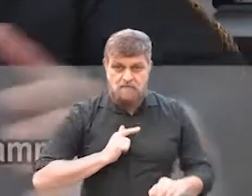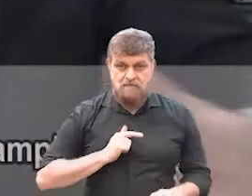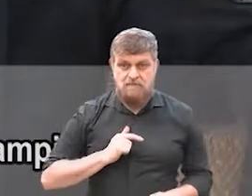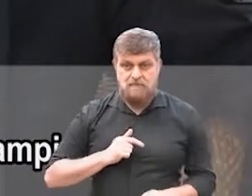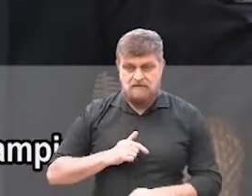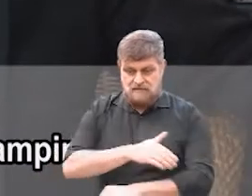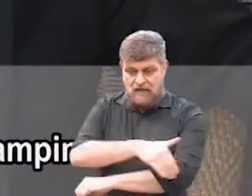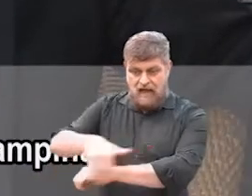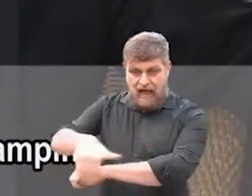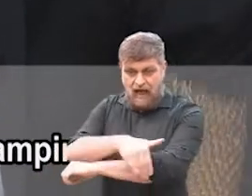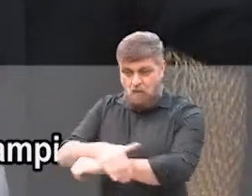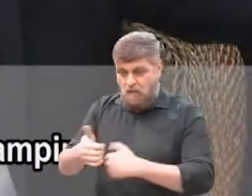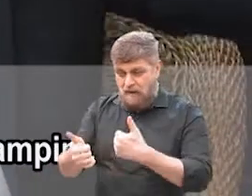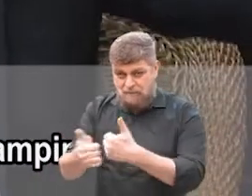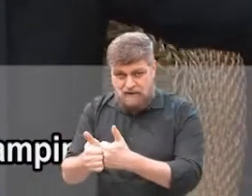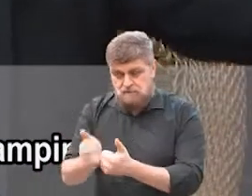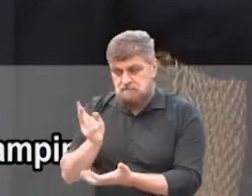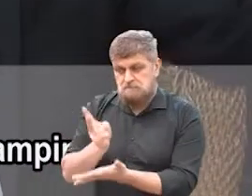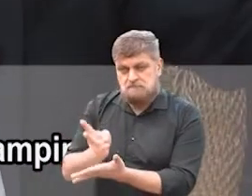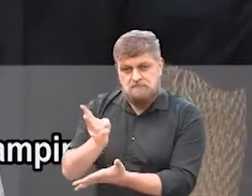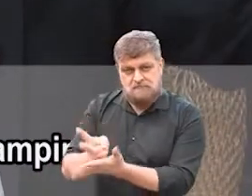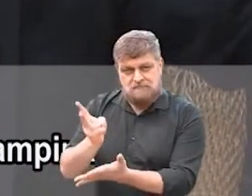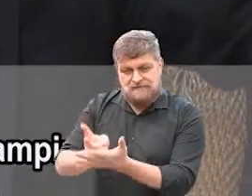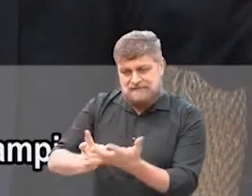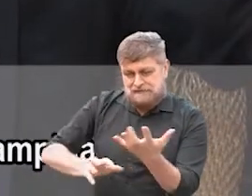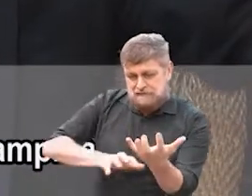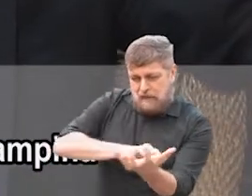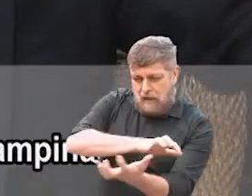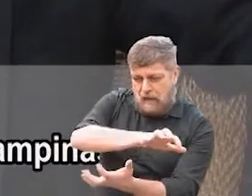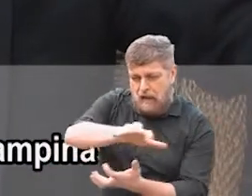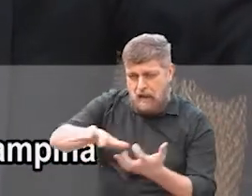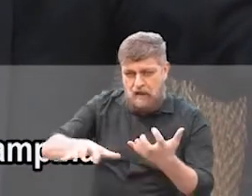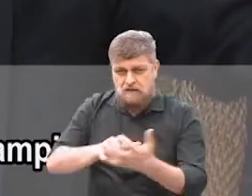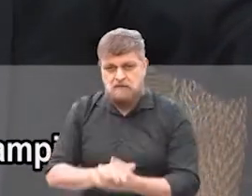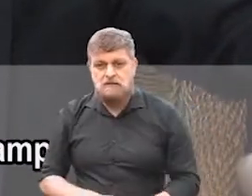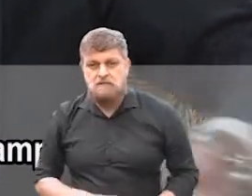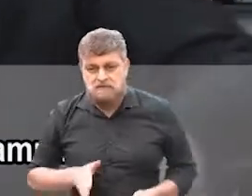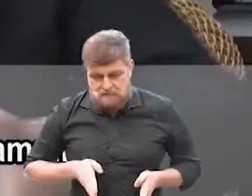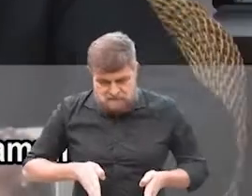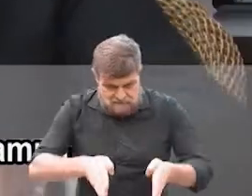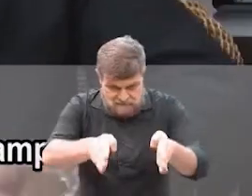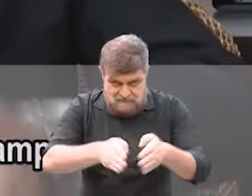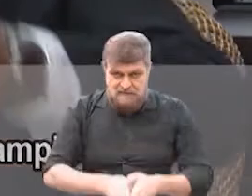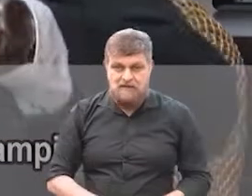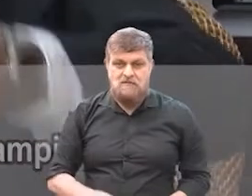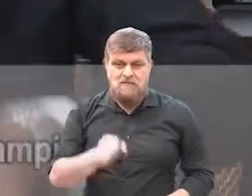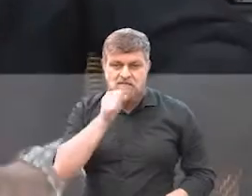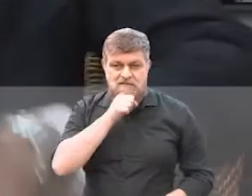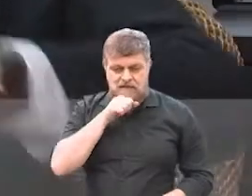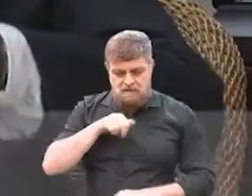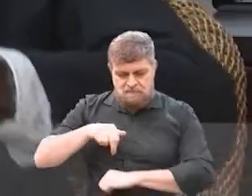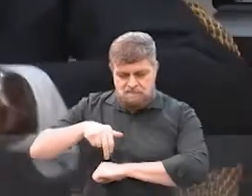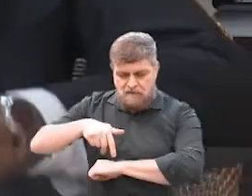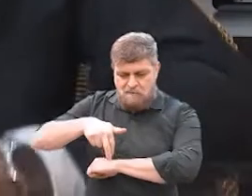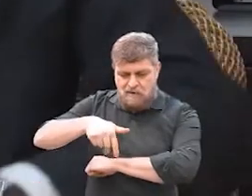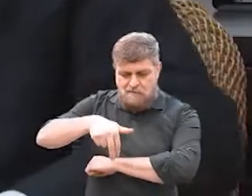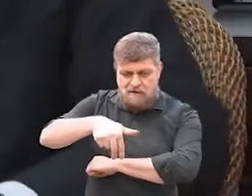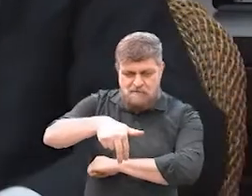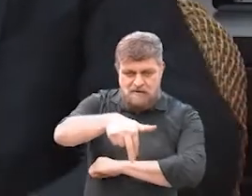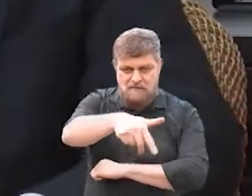readaptada, mas as adjacências continuam naquele caos. Então ele só vai andar o idoso na Francisco